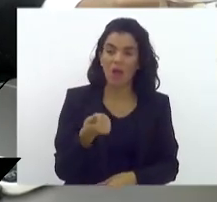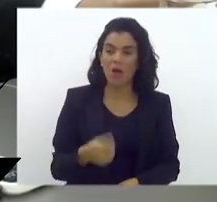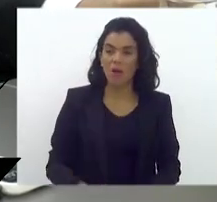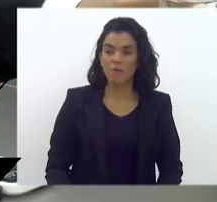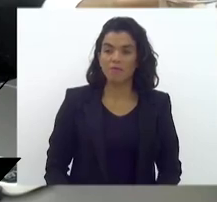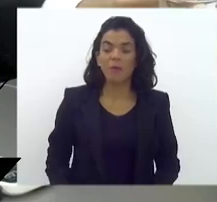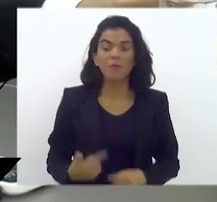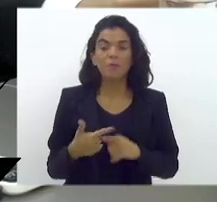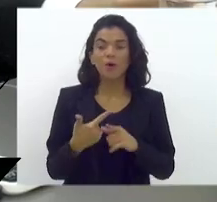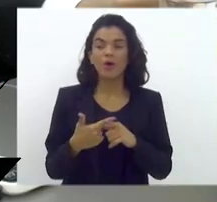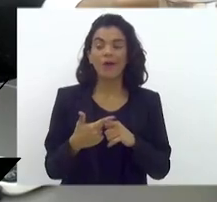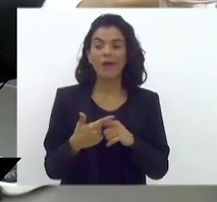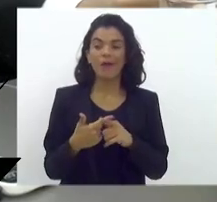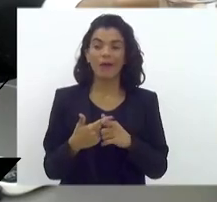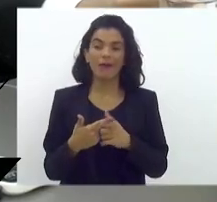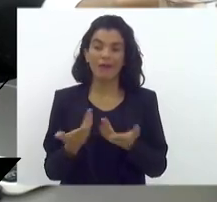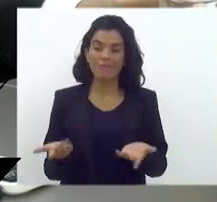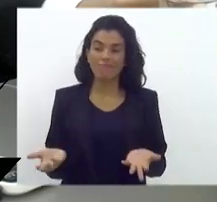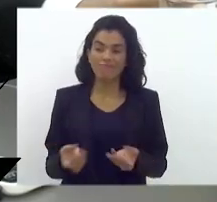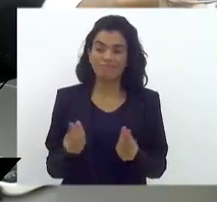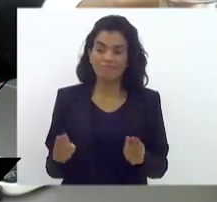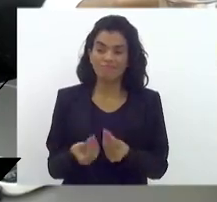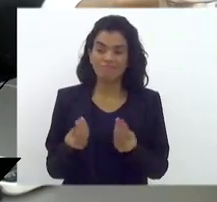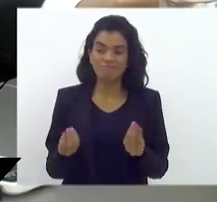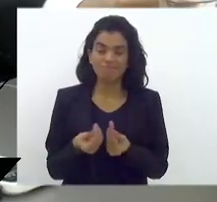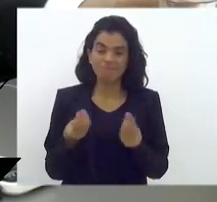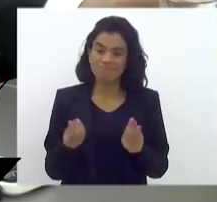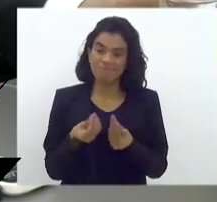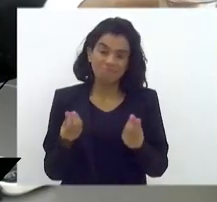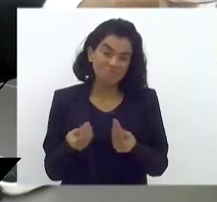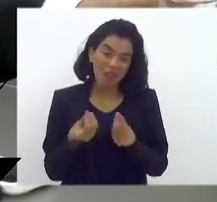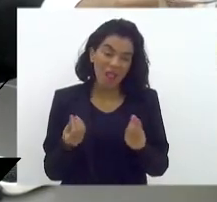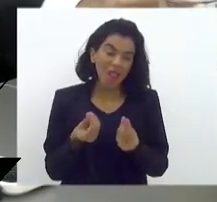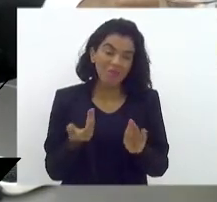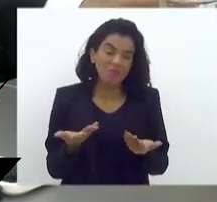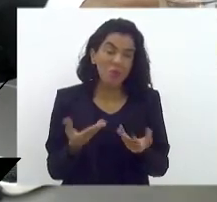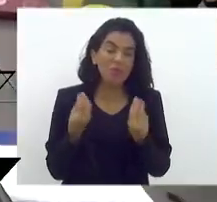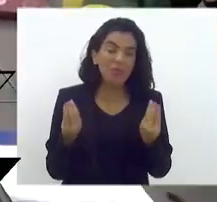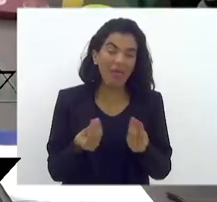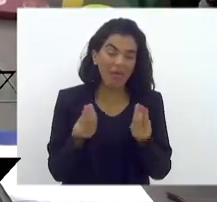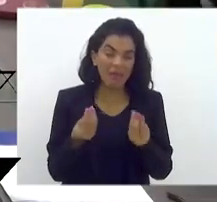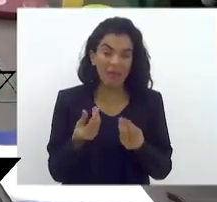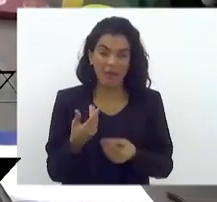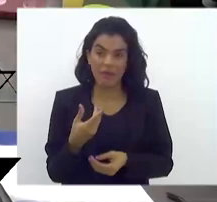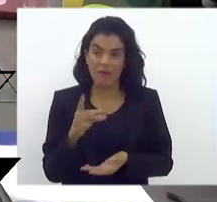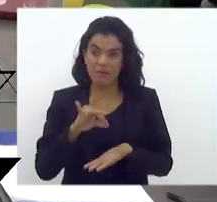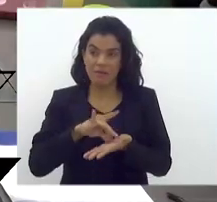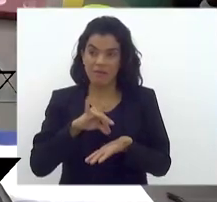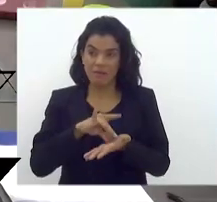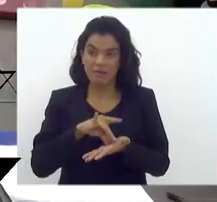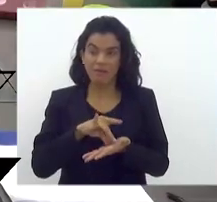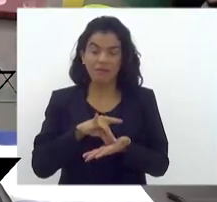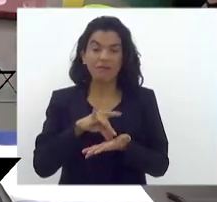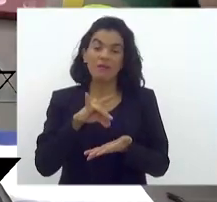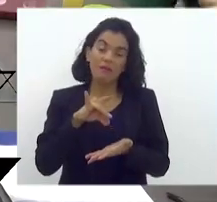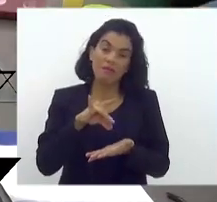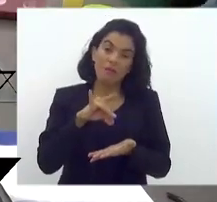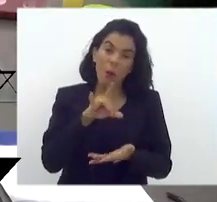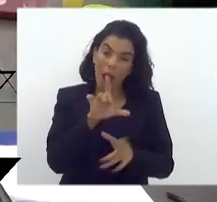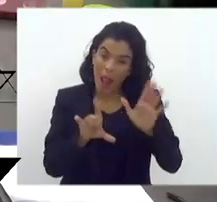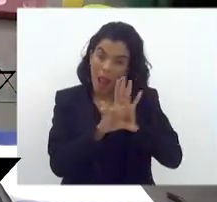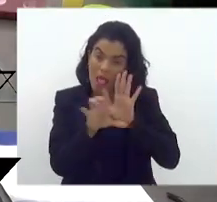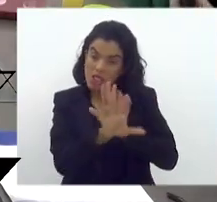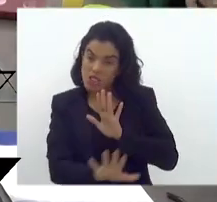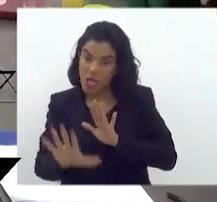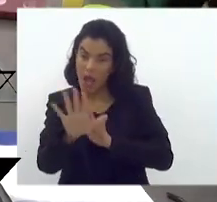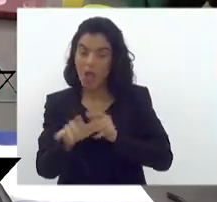questão, que é meramente, acho que, chover no molhado. A menos que seja uma verdadeiramente uma lei geral que